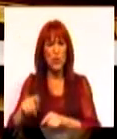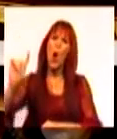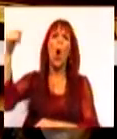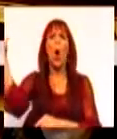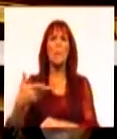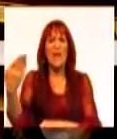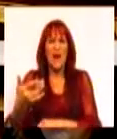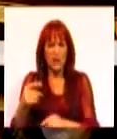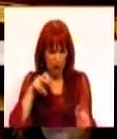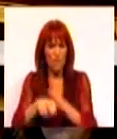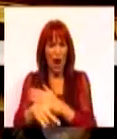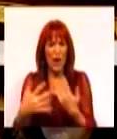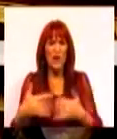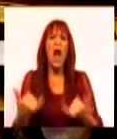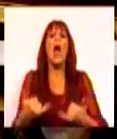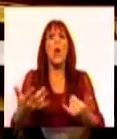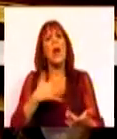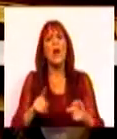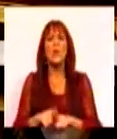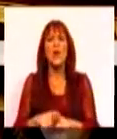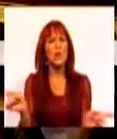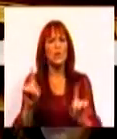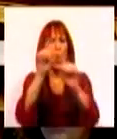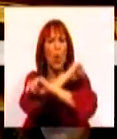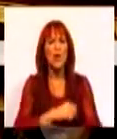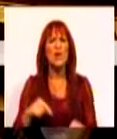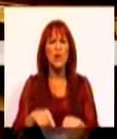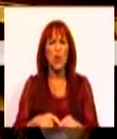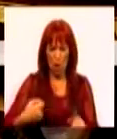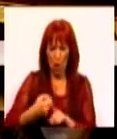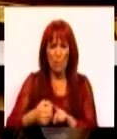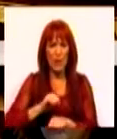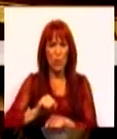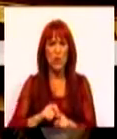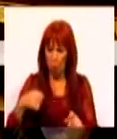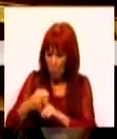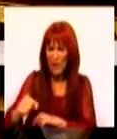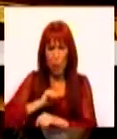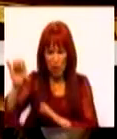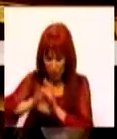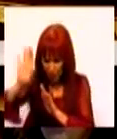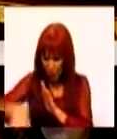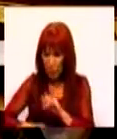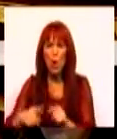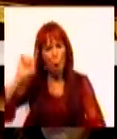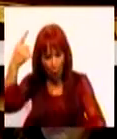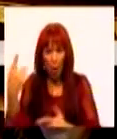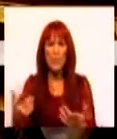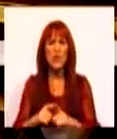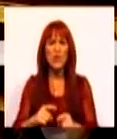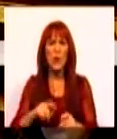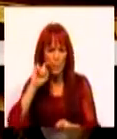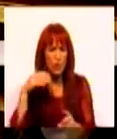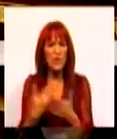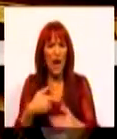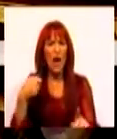ter direito a essas vagas e agora querem que não seja assim. Estão a combater o combate à precariedade quando deviam proteger